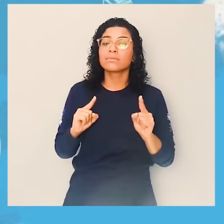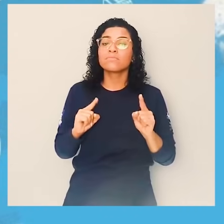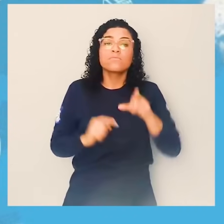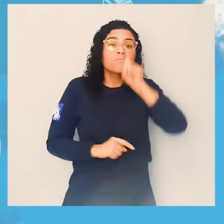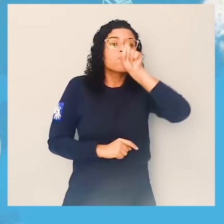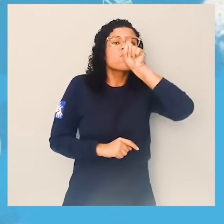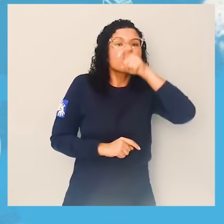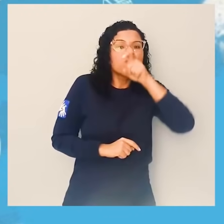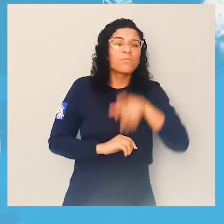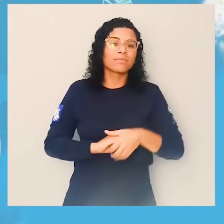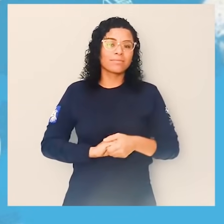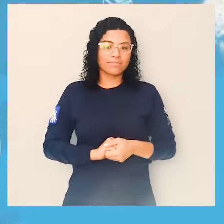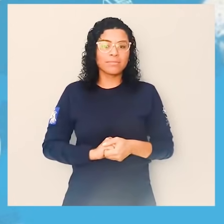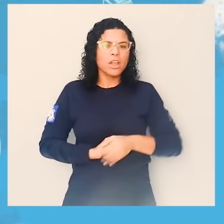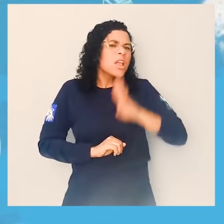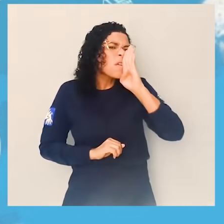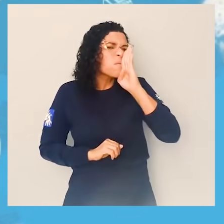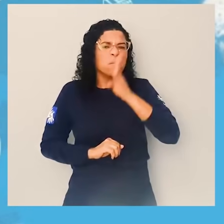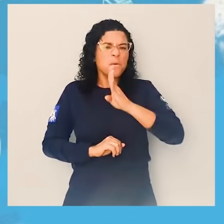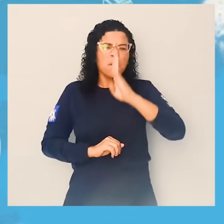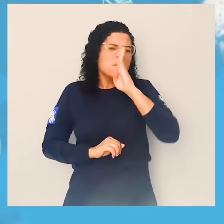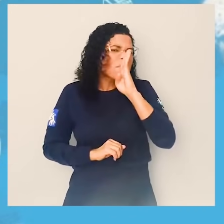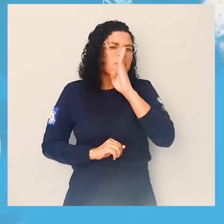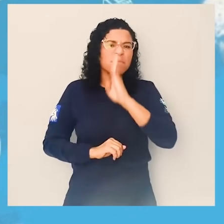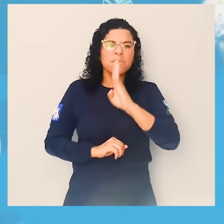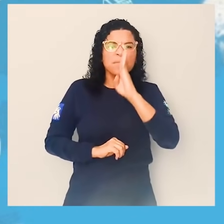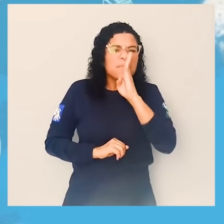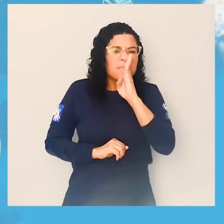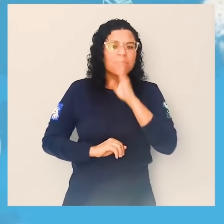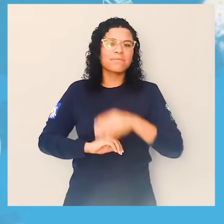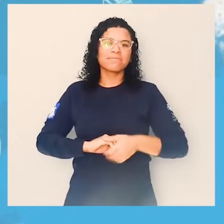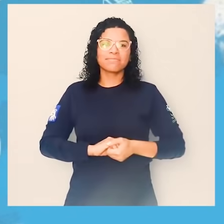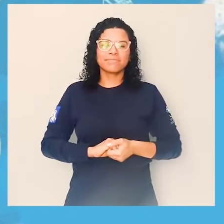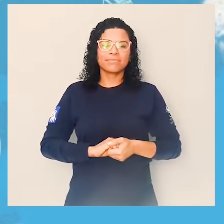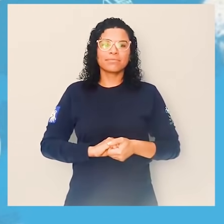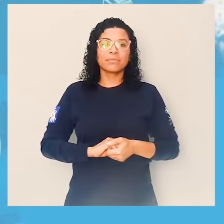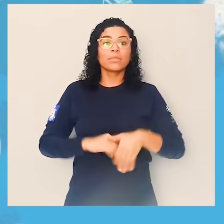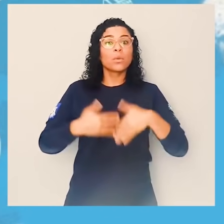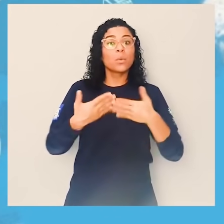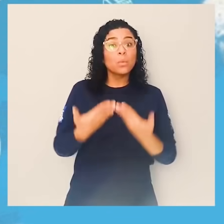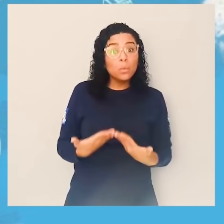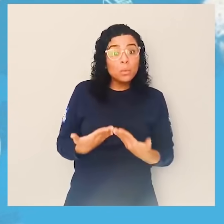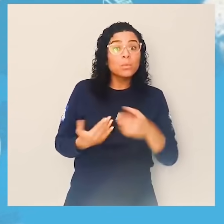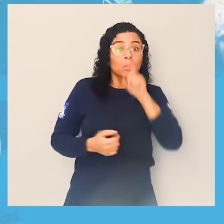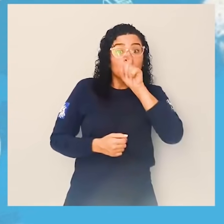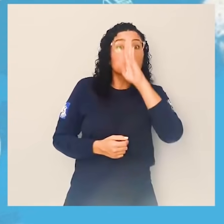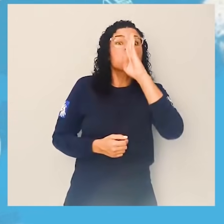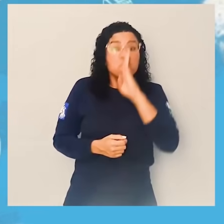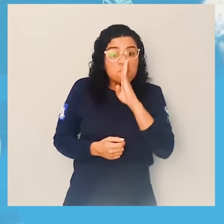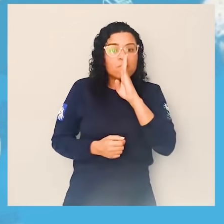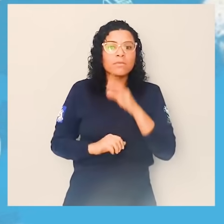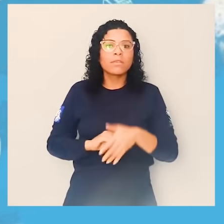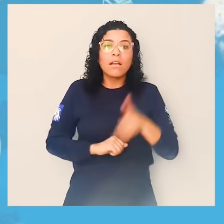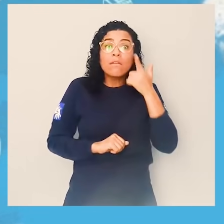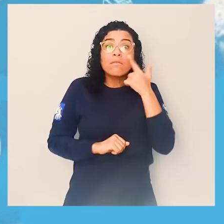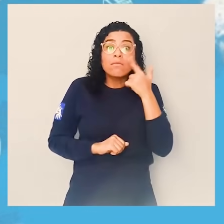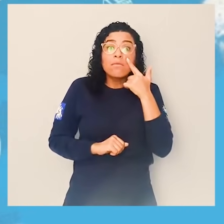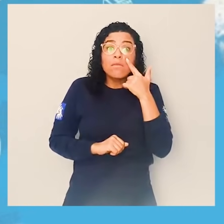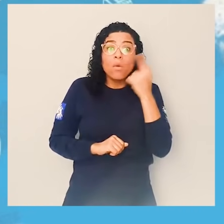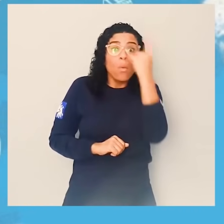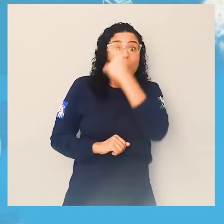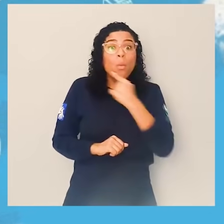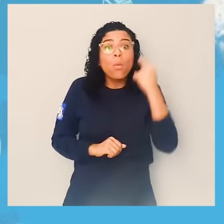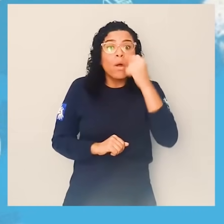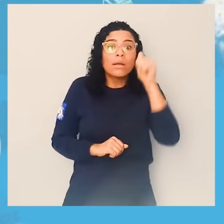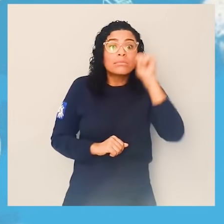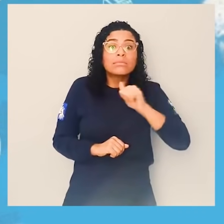reizinho, arrepiou-se todo e gritou: "Cala a boca, cala a boca, cala a boca!" Quando o papagaio disse isso, precisava ver a